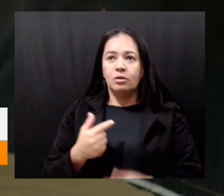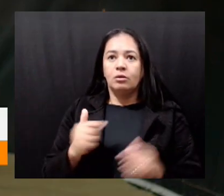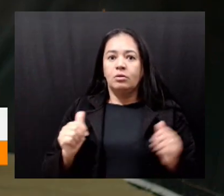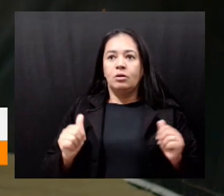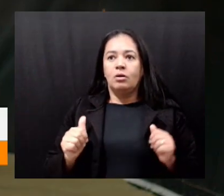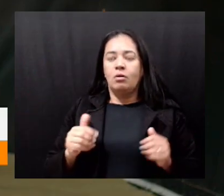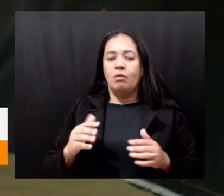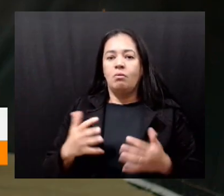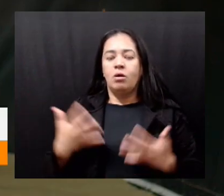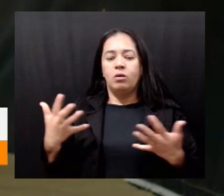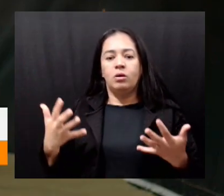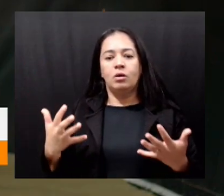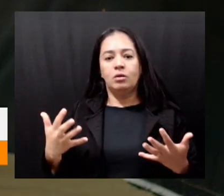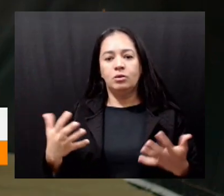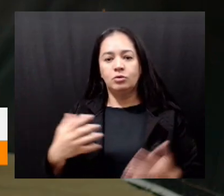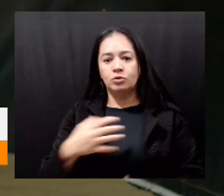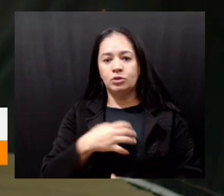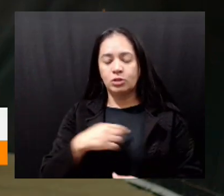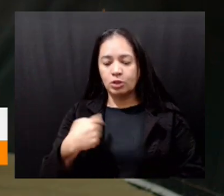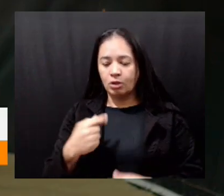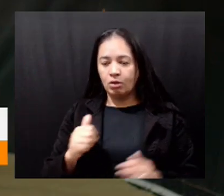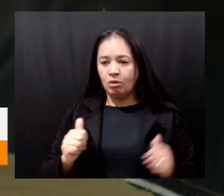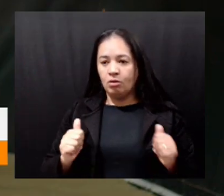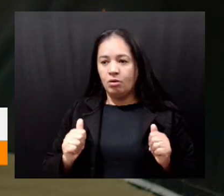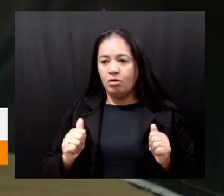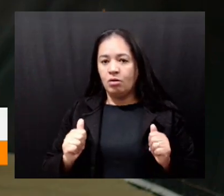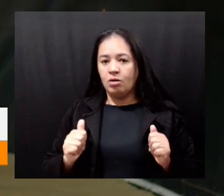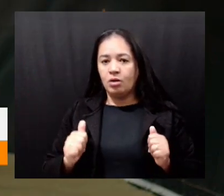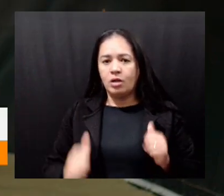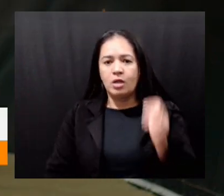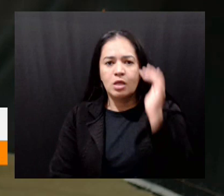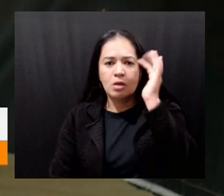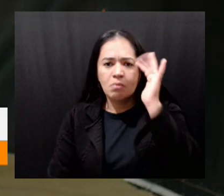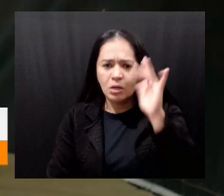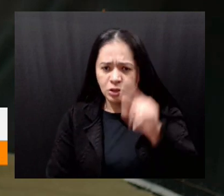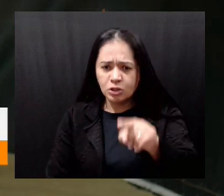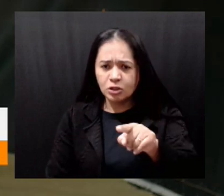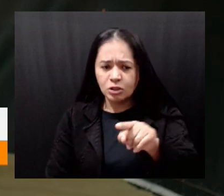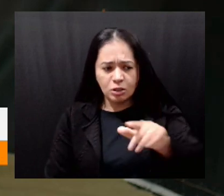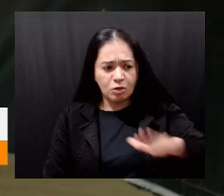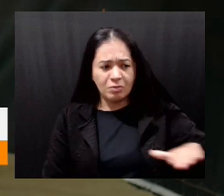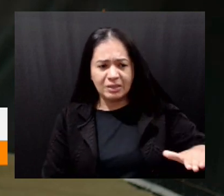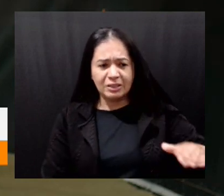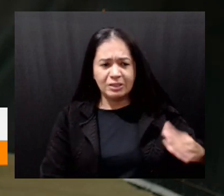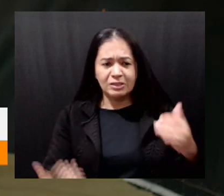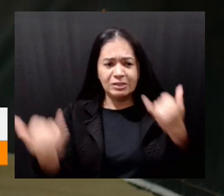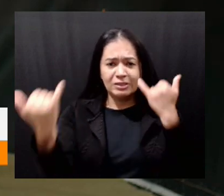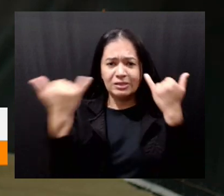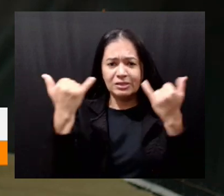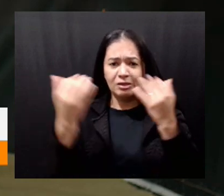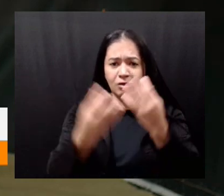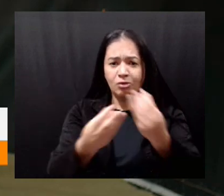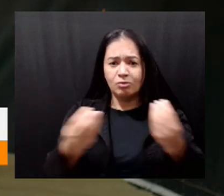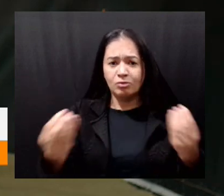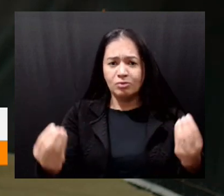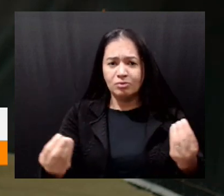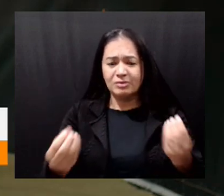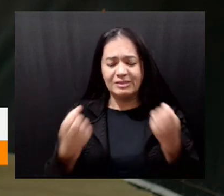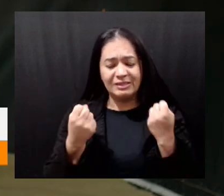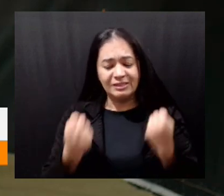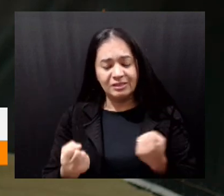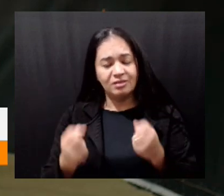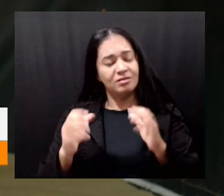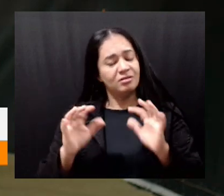nos paralisa. Você imagina uma criança diante de tanta informação, e informação com esse peso que é uma